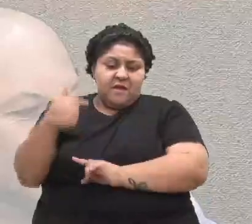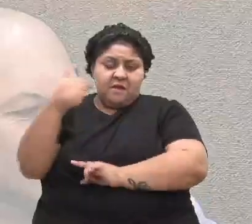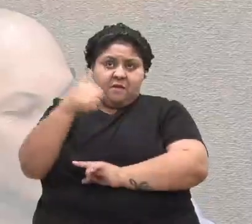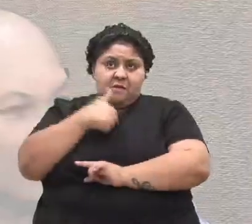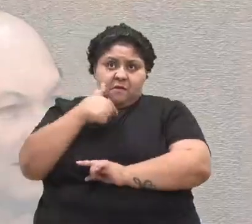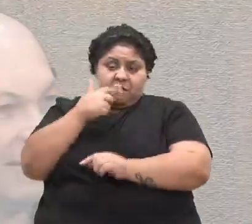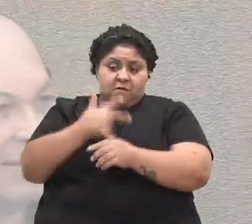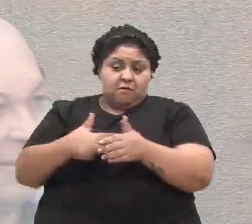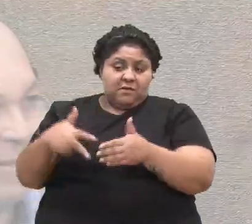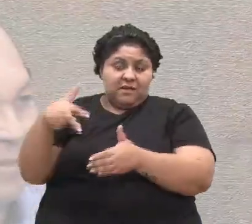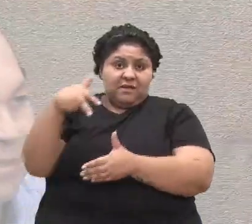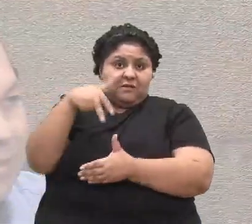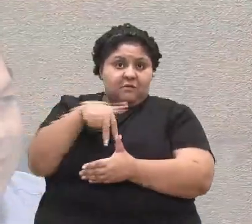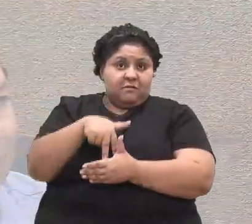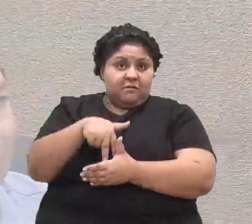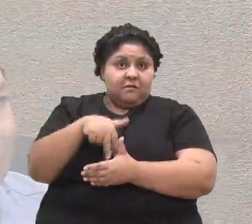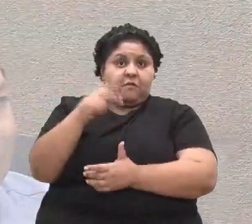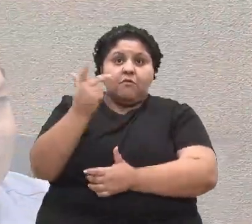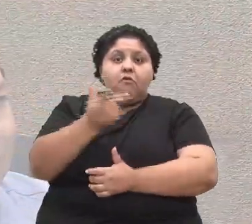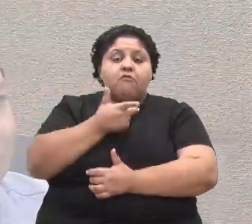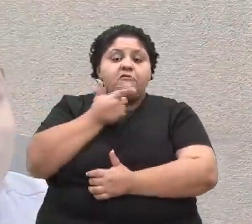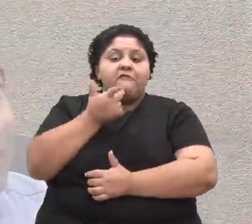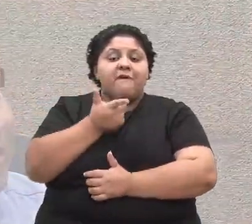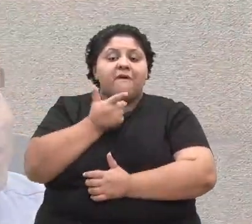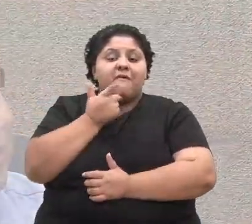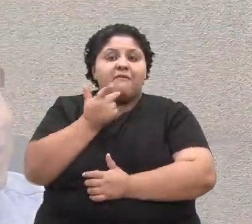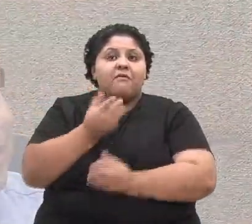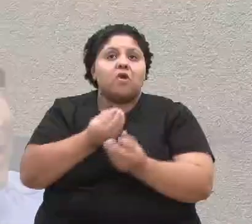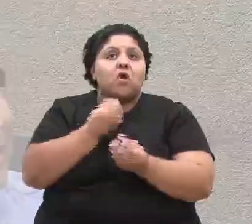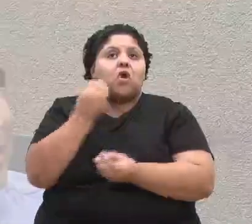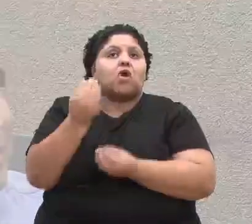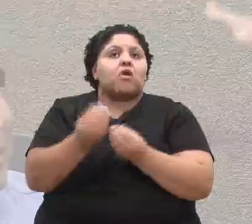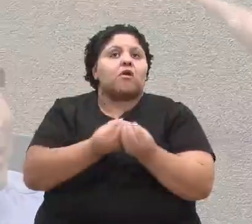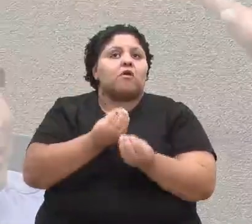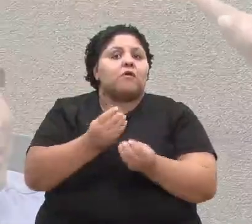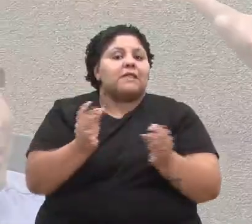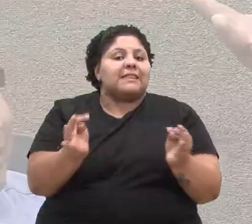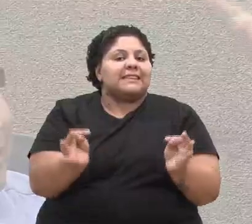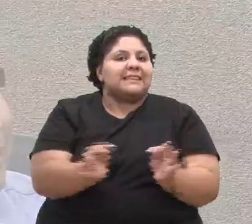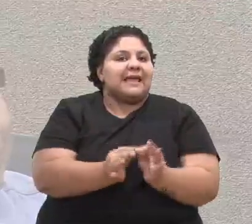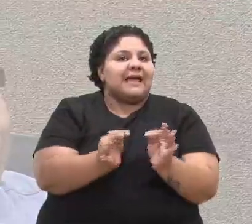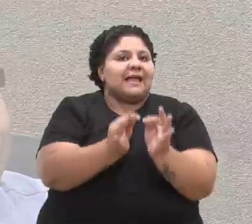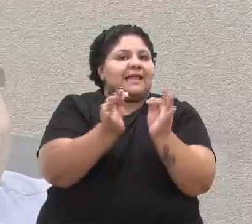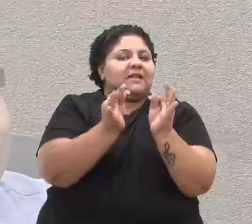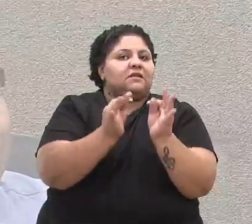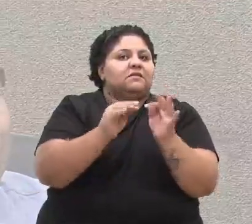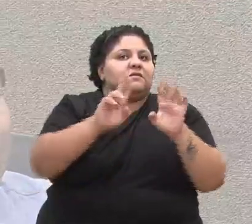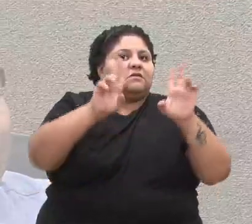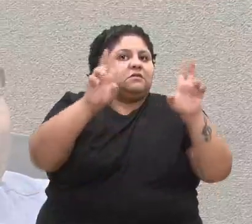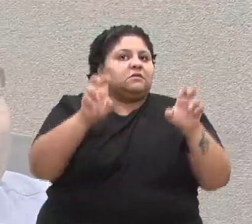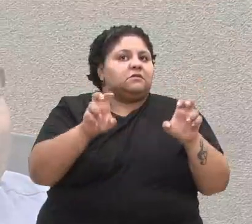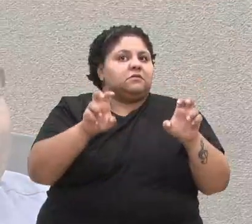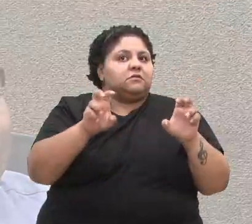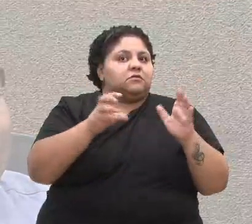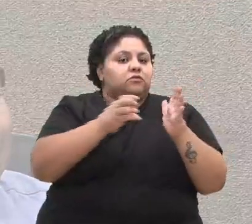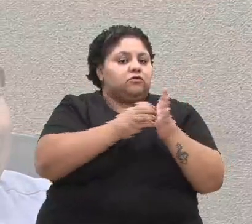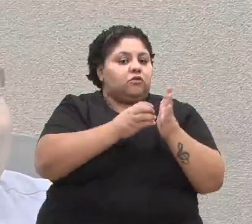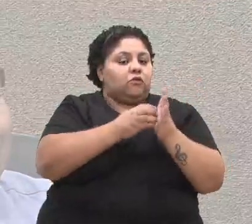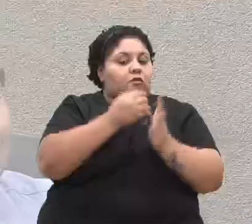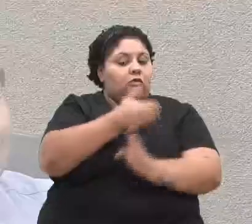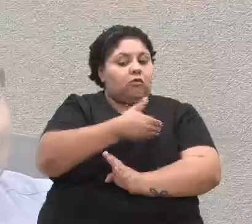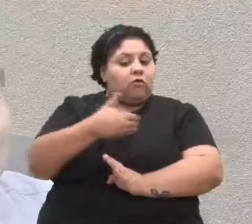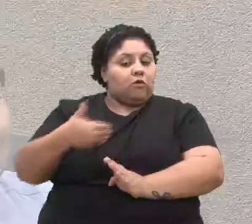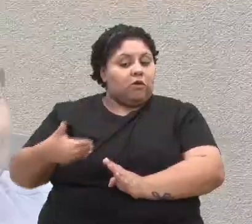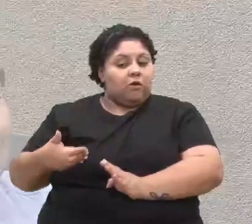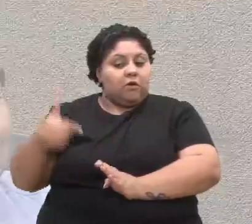na tribuna fazer um discurso, como eu fiz, técnico, sobre a questão do funcionalismo público, que eu